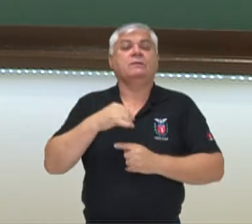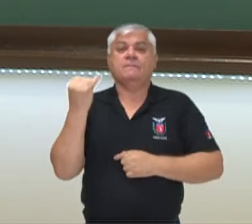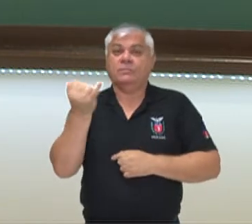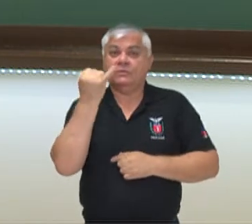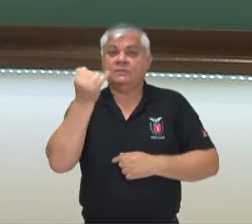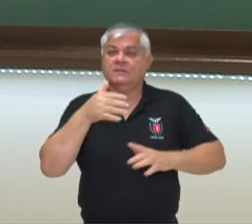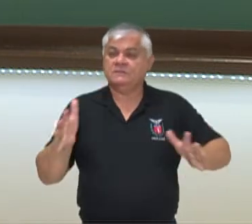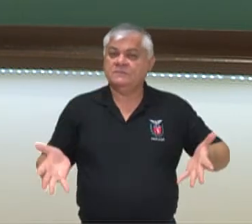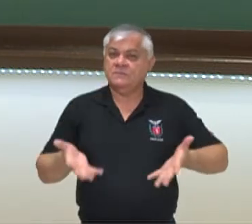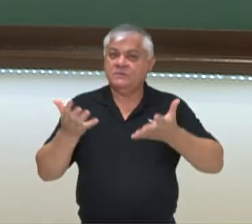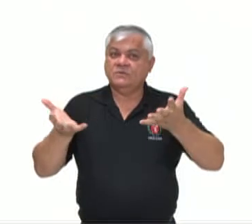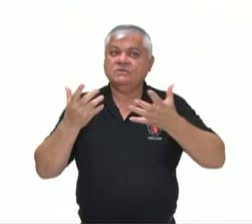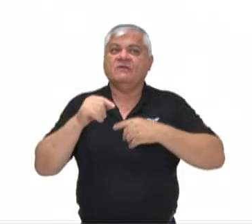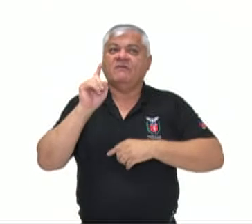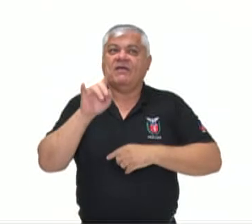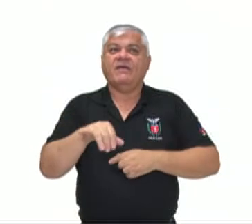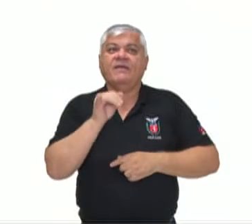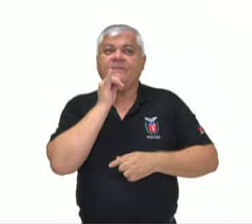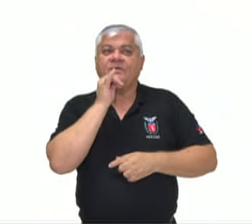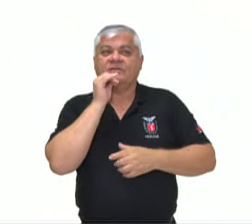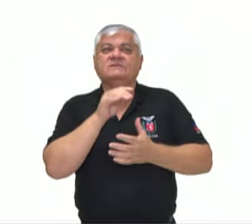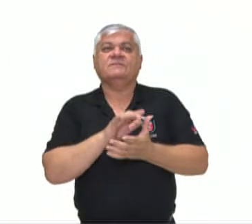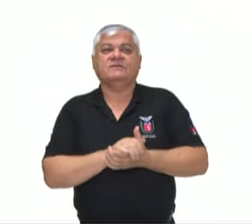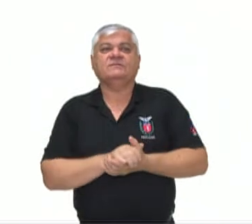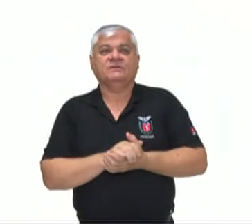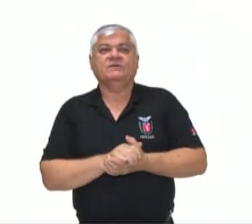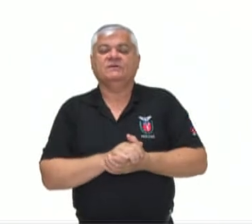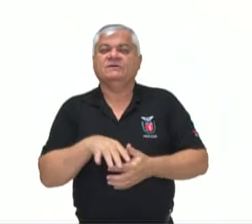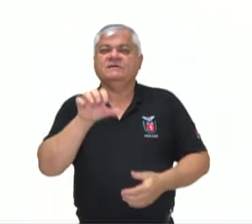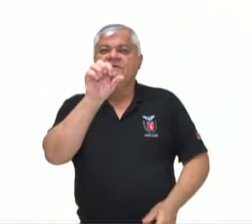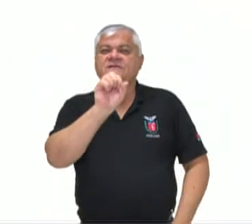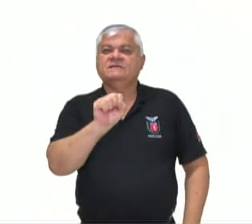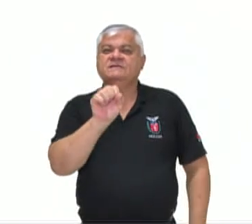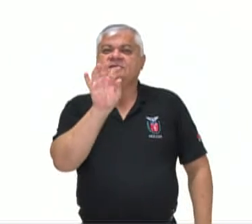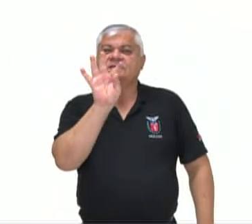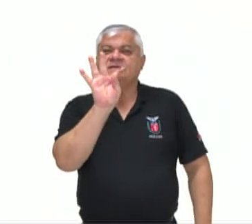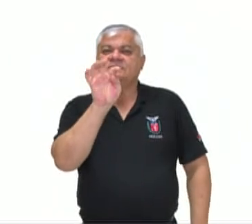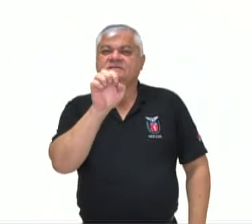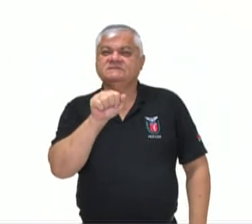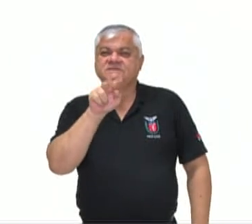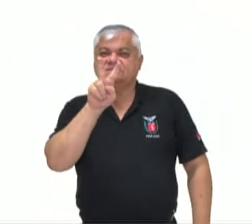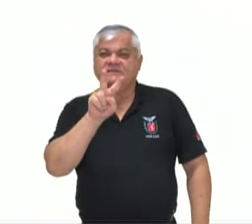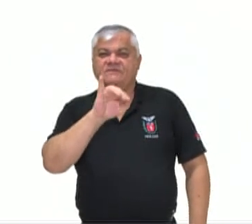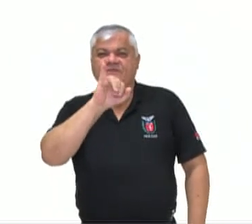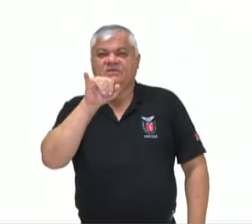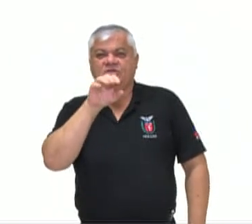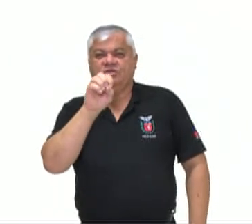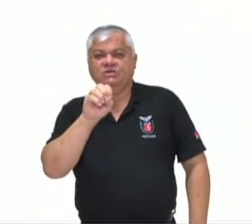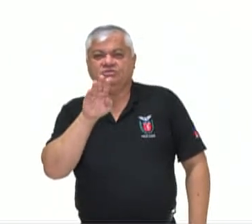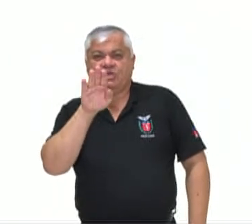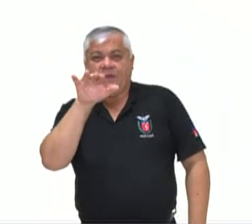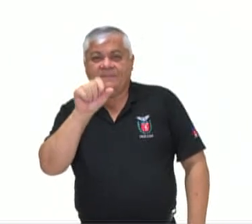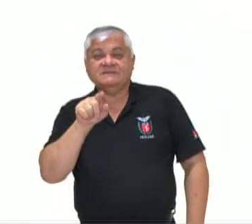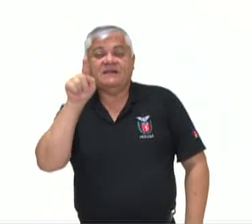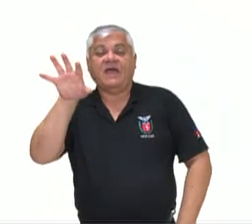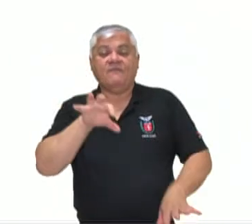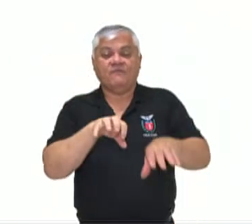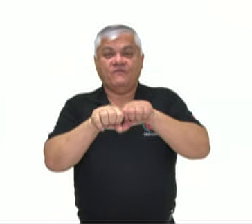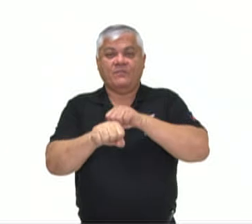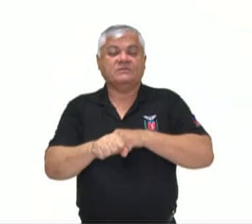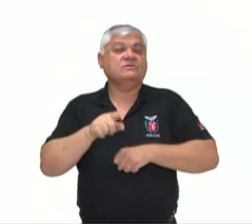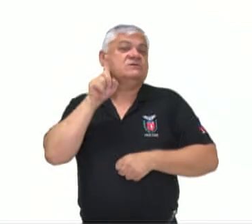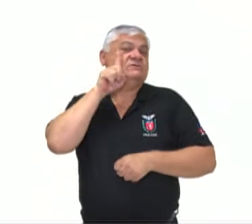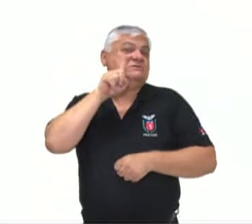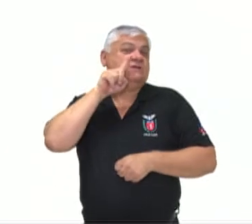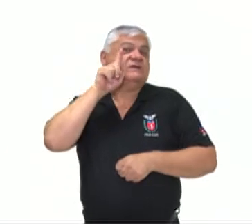motiva nós, que é o discurso do que o Steve Jobs fez em uma formatura nos Estados Unidos, né? Então deixa o QR